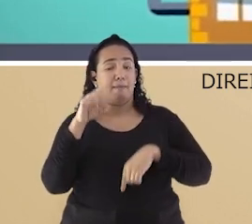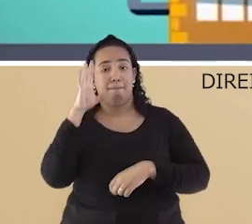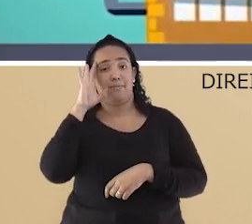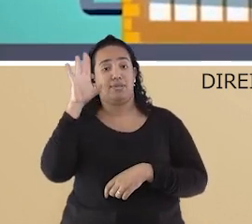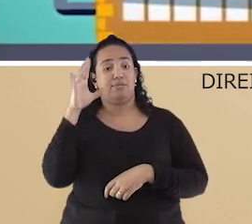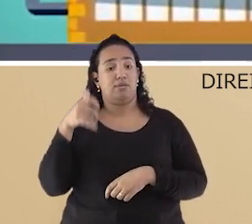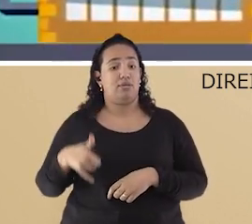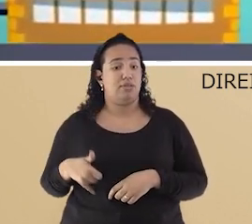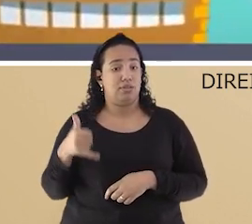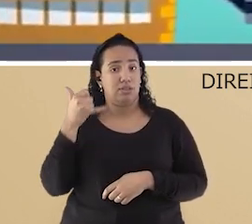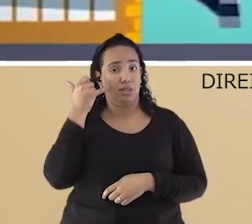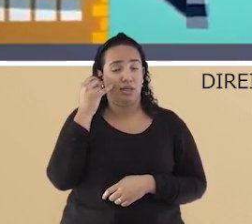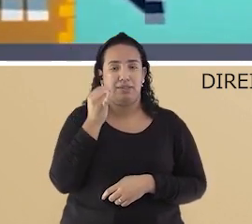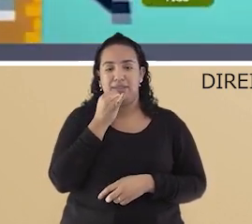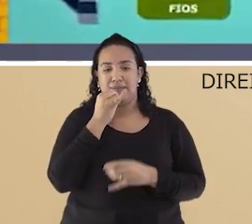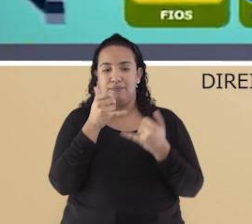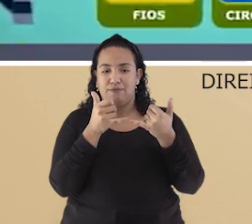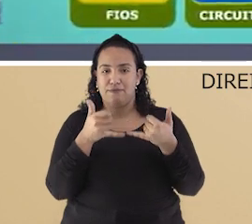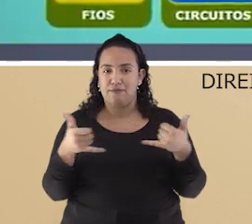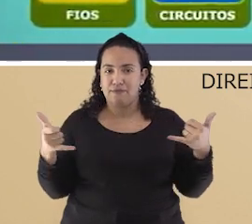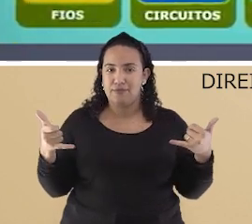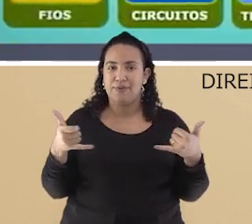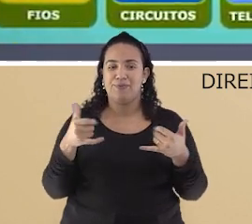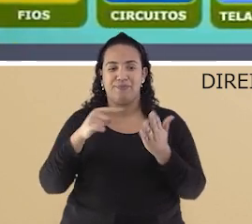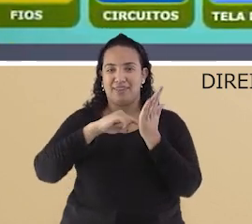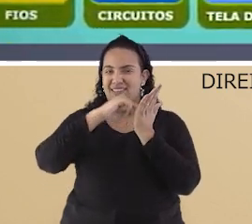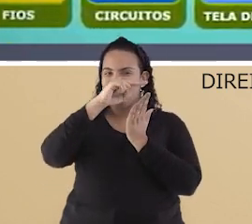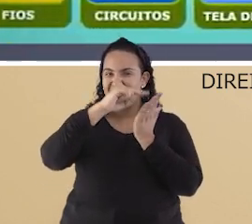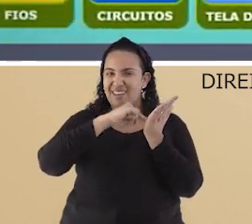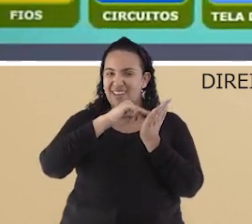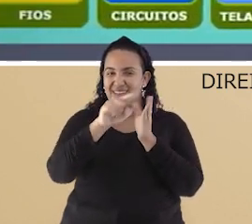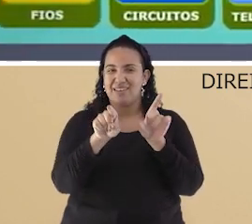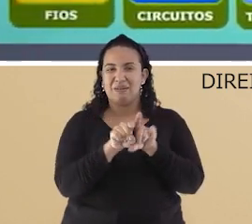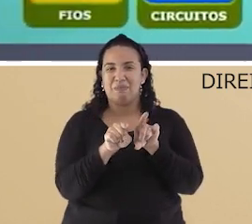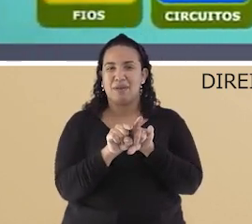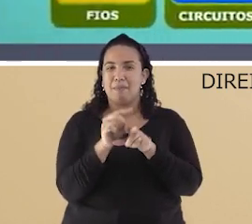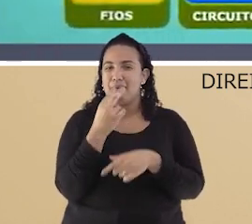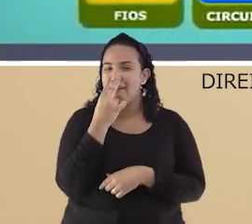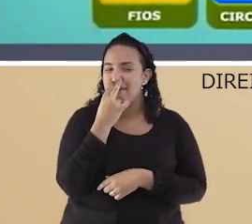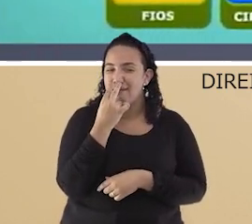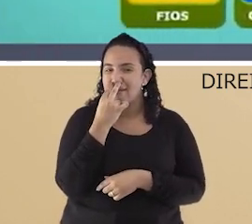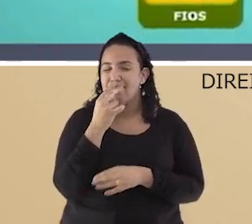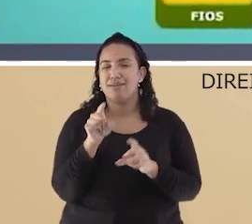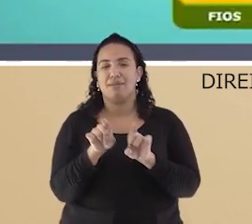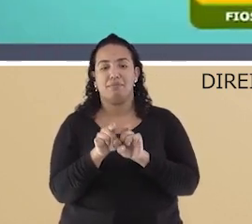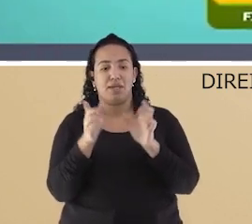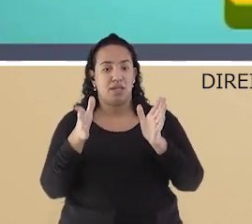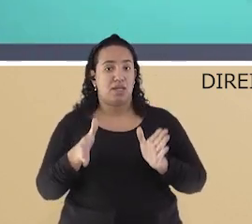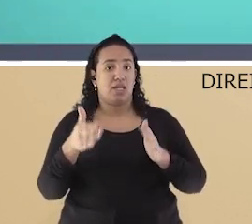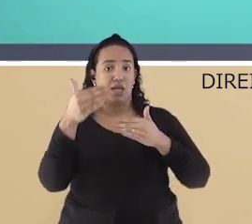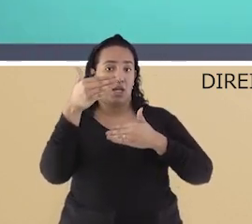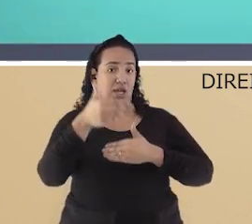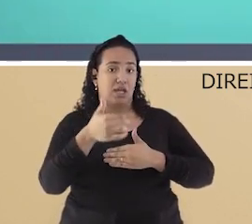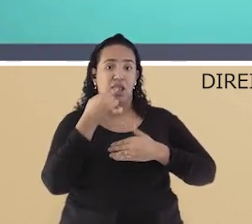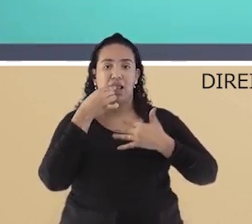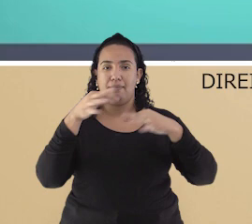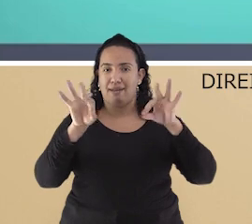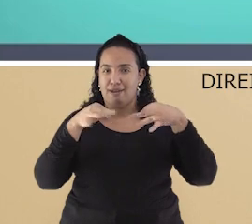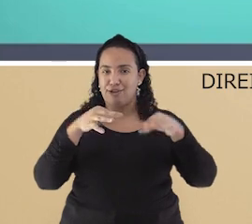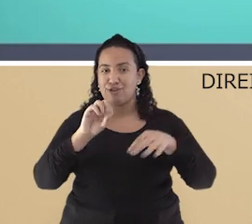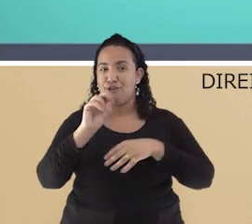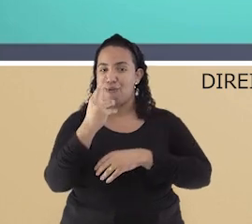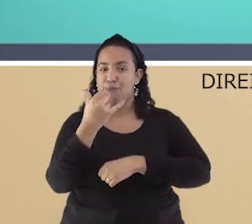do celular: os circuitos, os fios, a tela de cristal líquido, a bateria e a caixa plástica ou de metal.